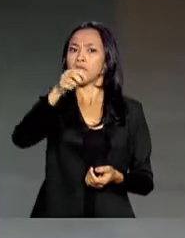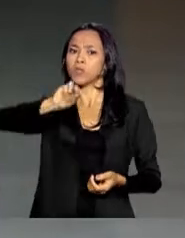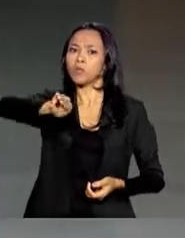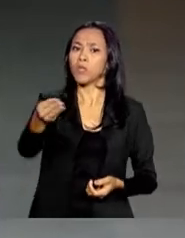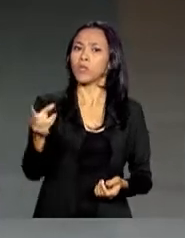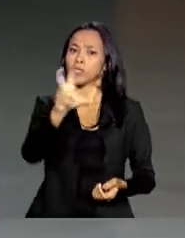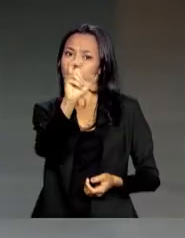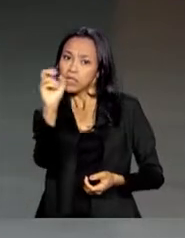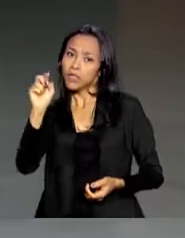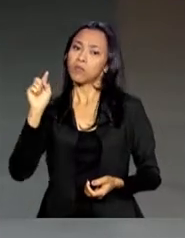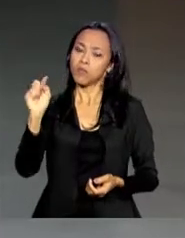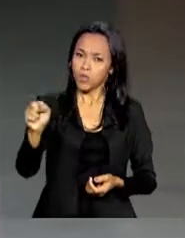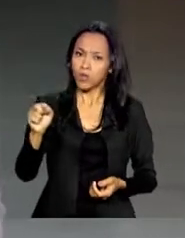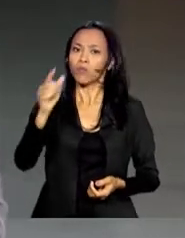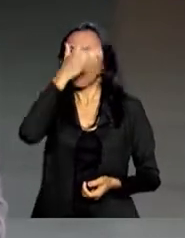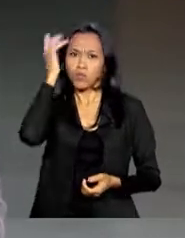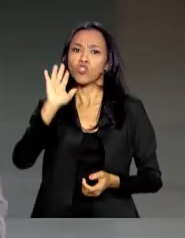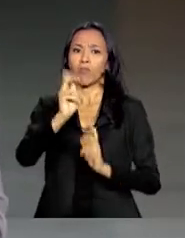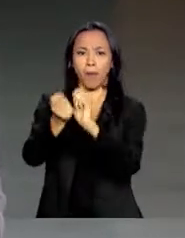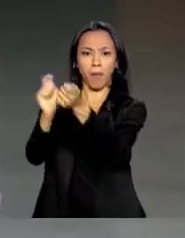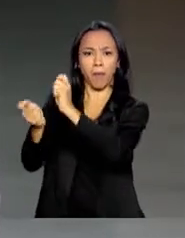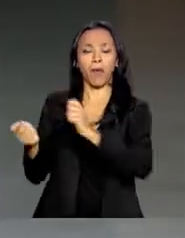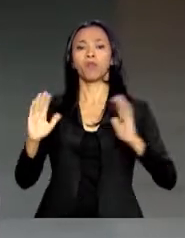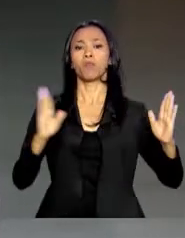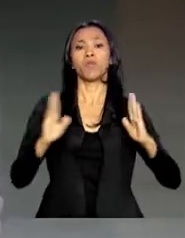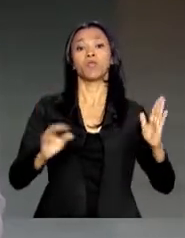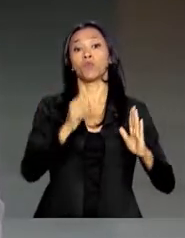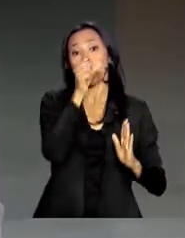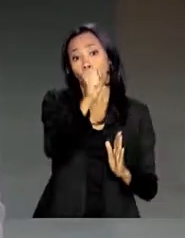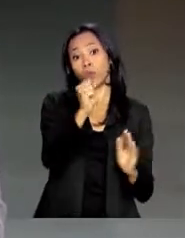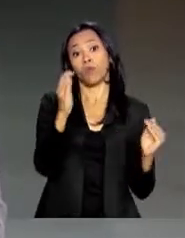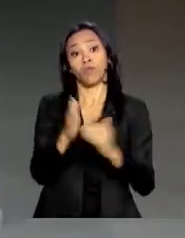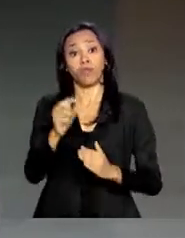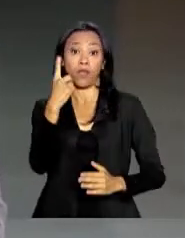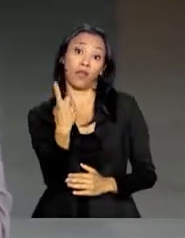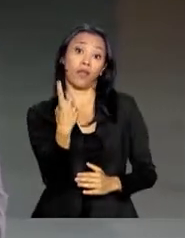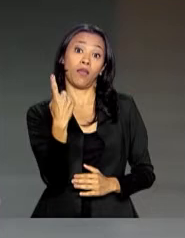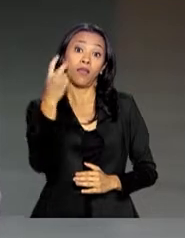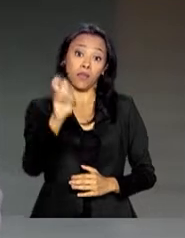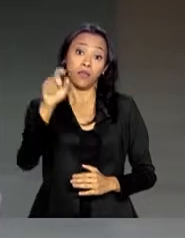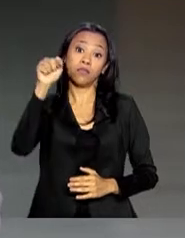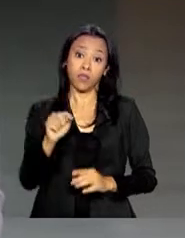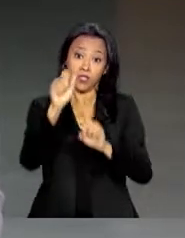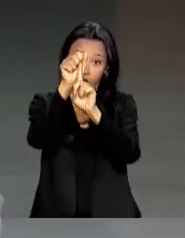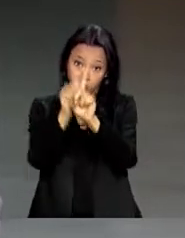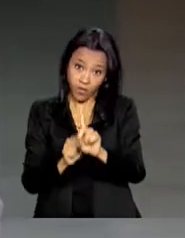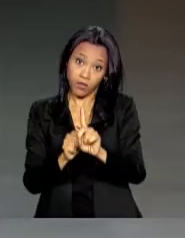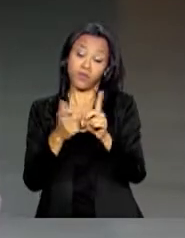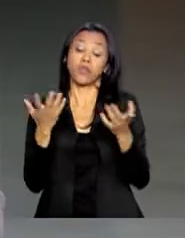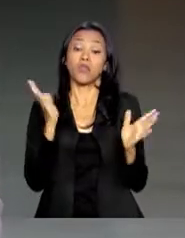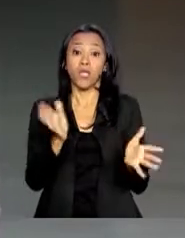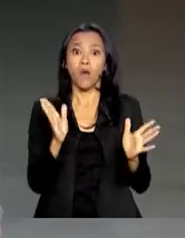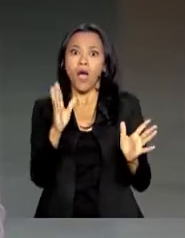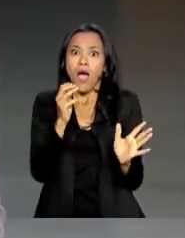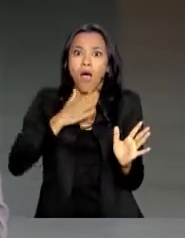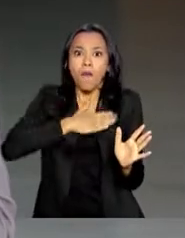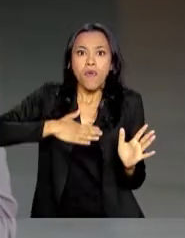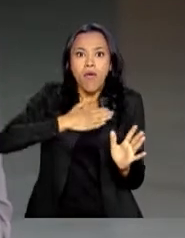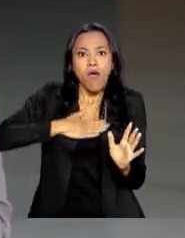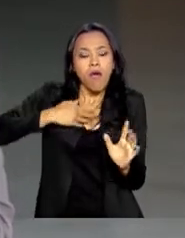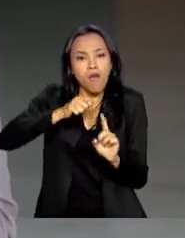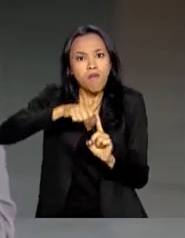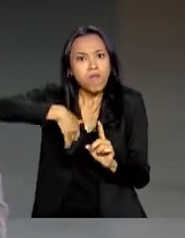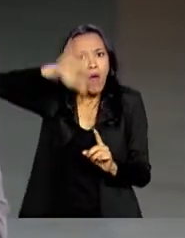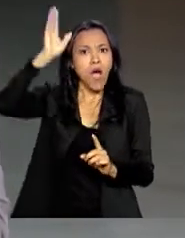entre os dias 8 e 15 deste mês agosto foi o pico de pagamentos e renata têm